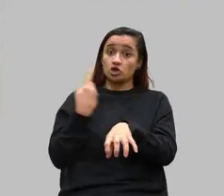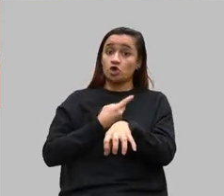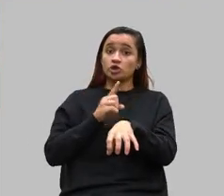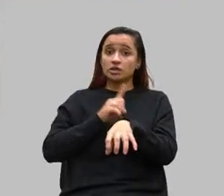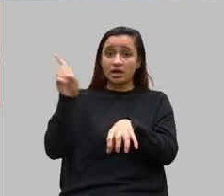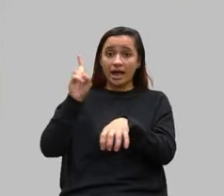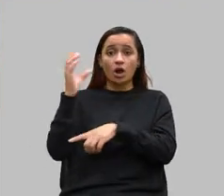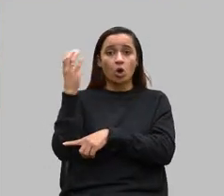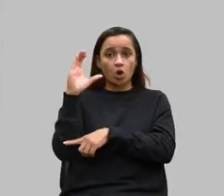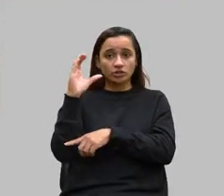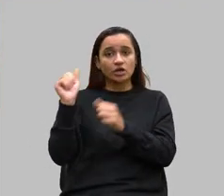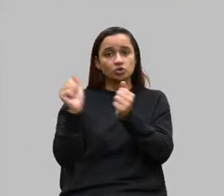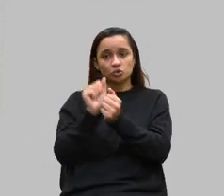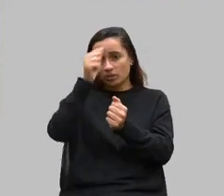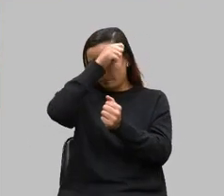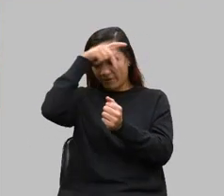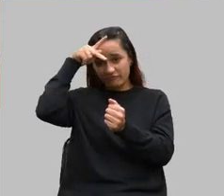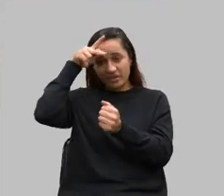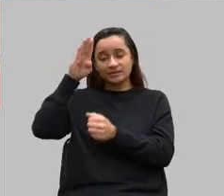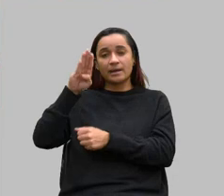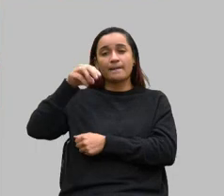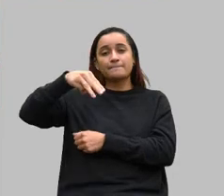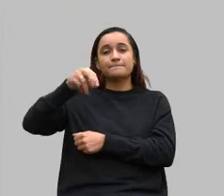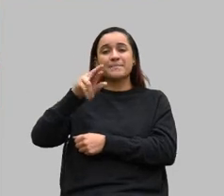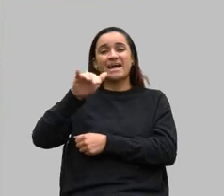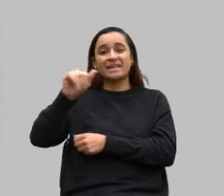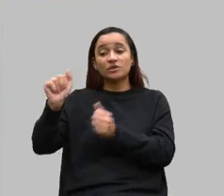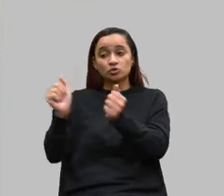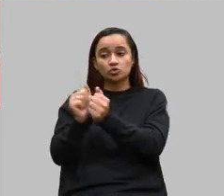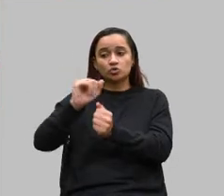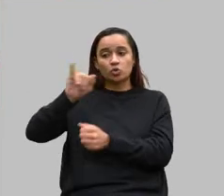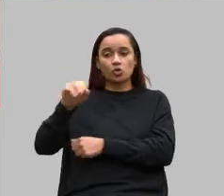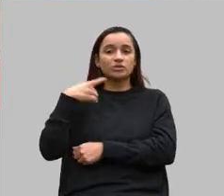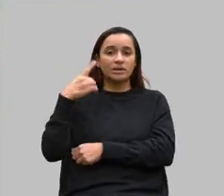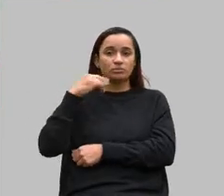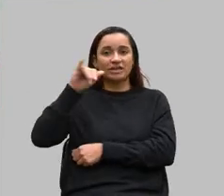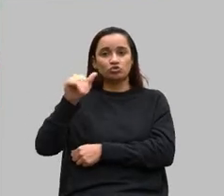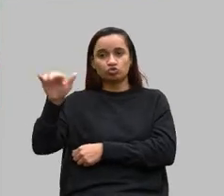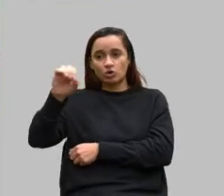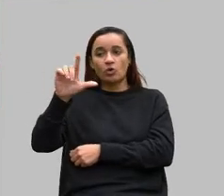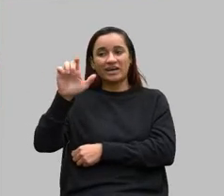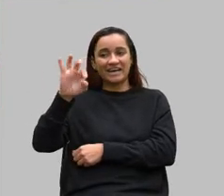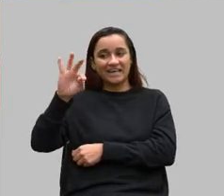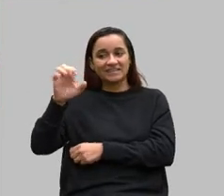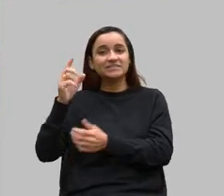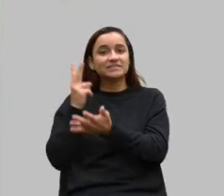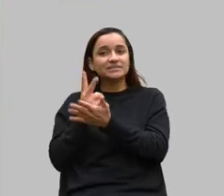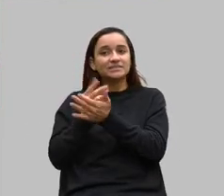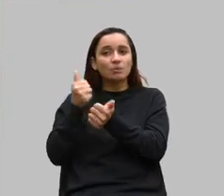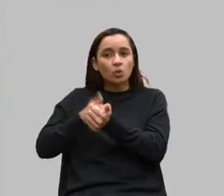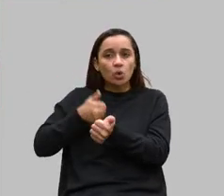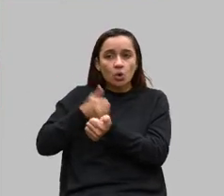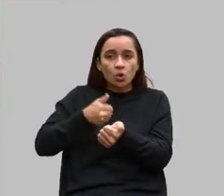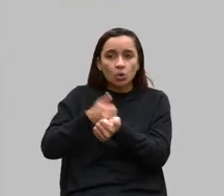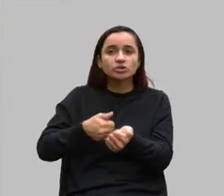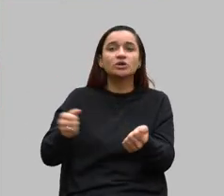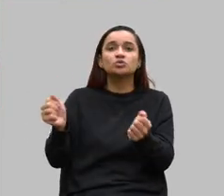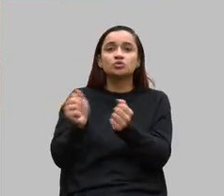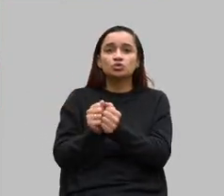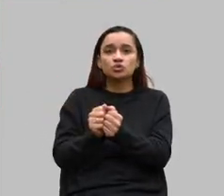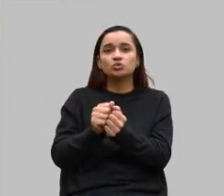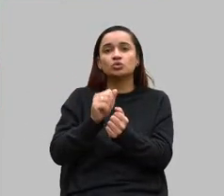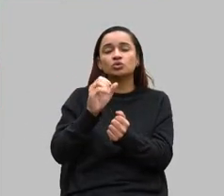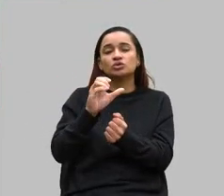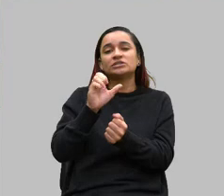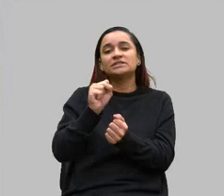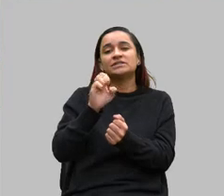parceira do deputado João Leite aqui enquanto deputada vem defendendo e lutando em parceria com a seinfra e com o governo Federal